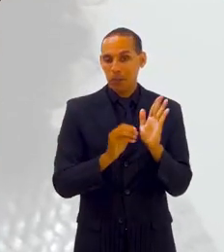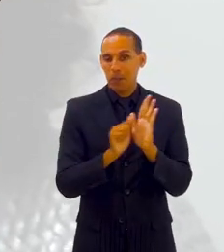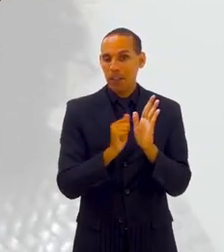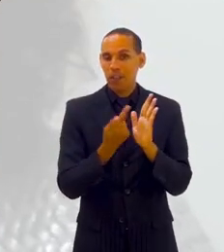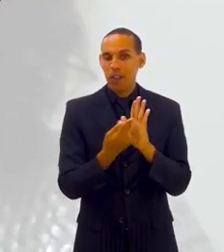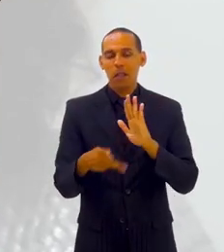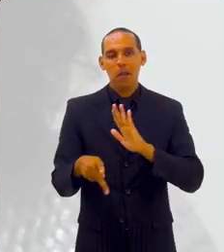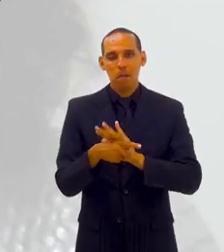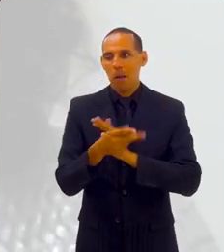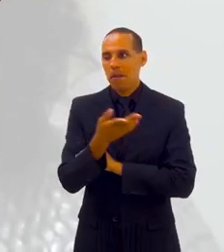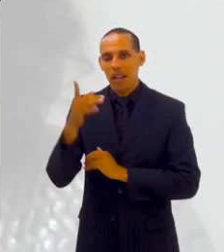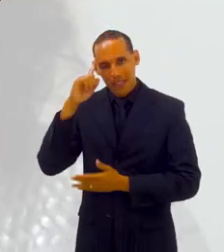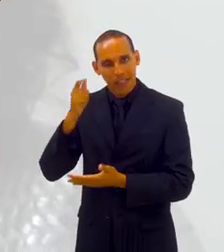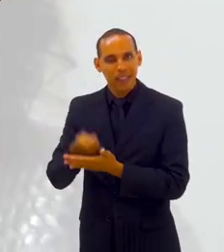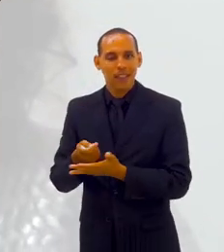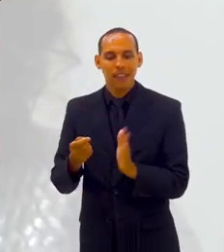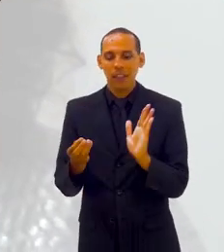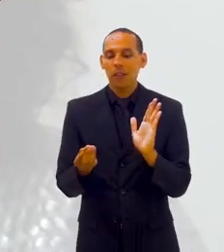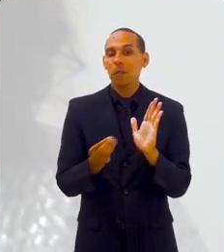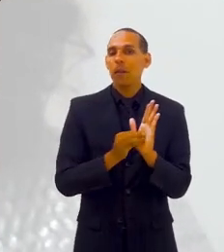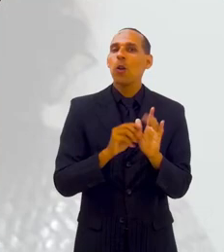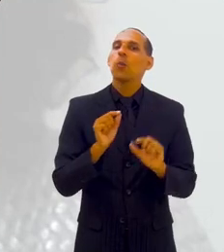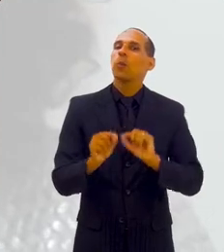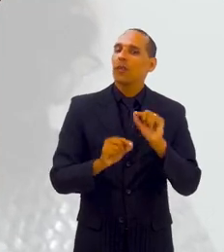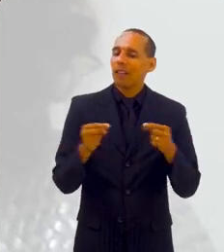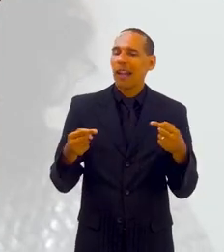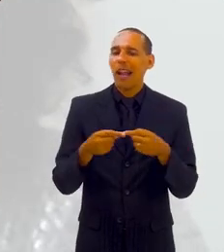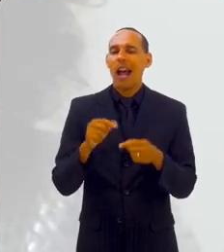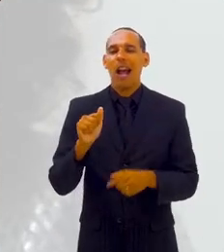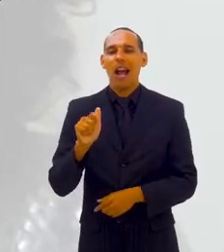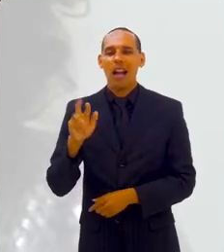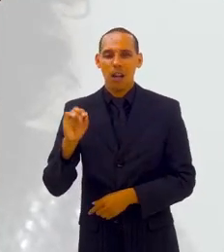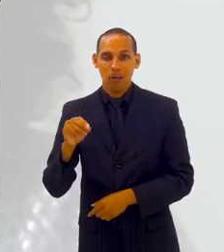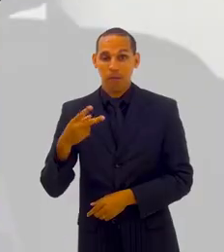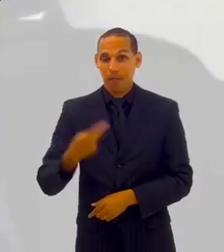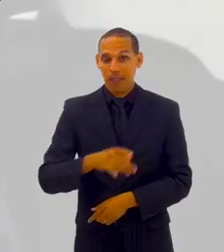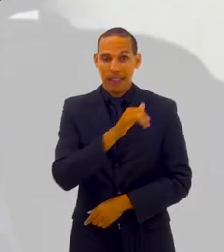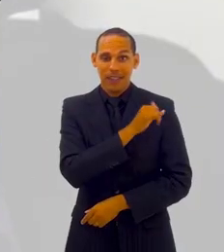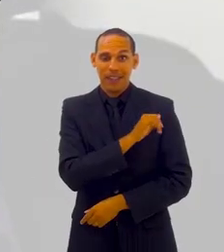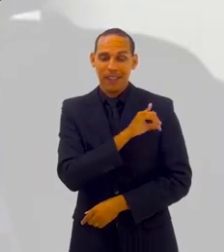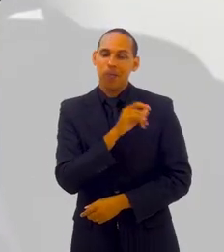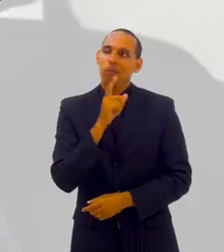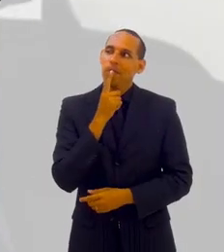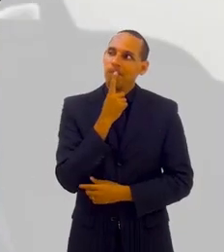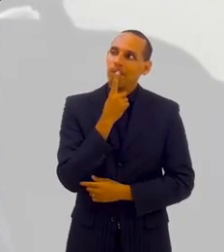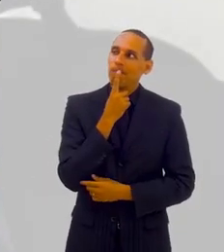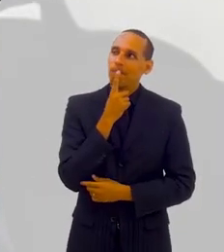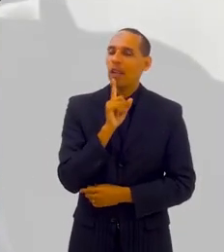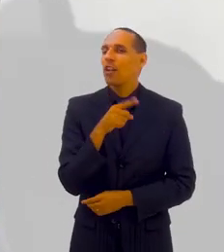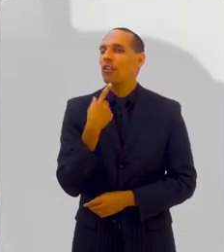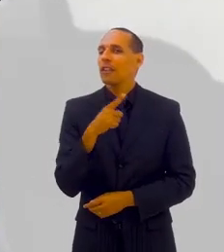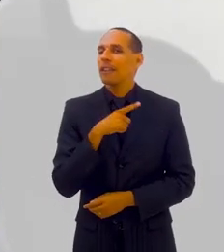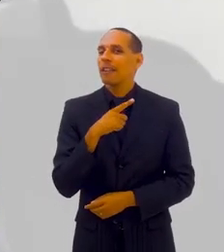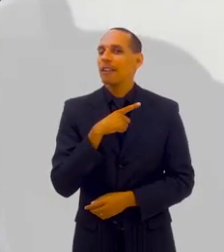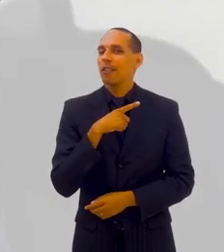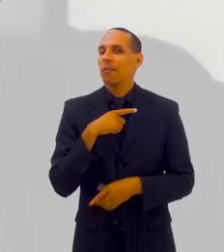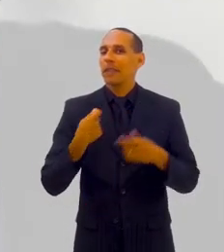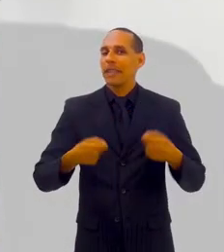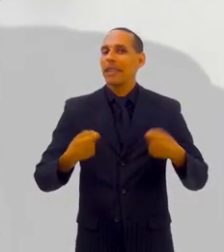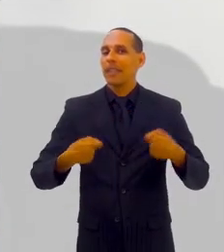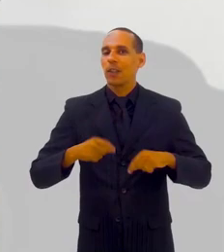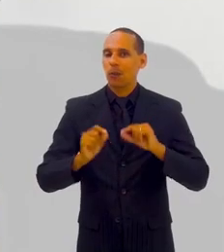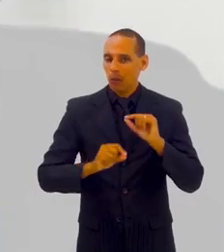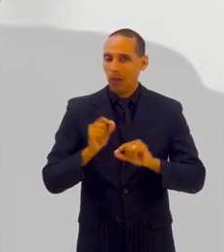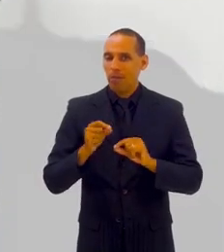devem estar na agenda dos tomadores de decisão ligados à água do Rio de Janeiro do Rio de Janeiro a gente tem a gente